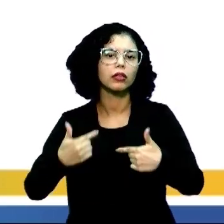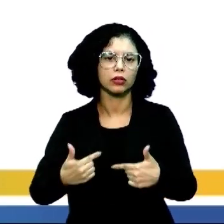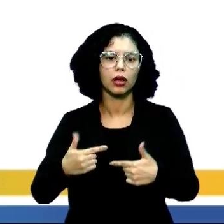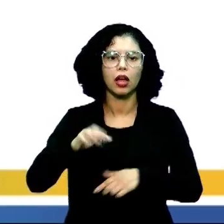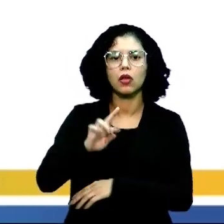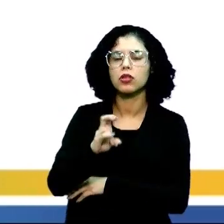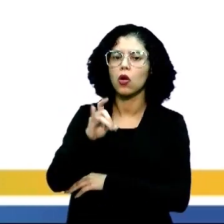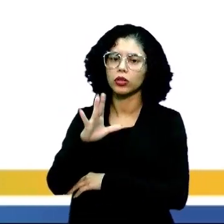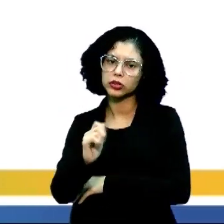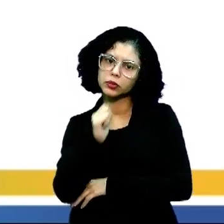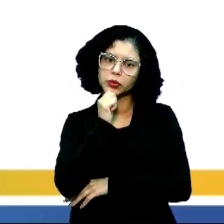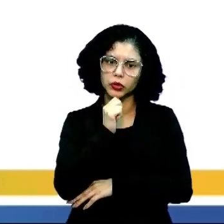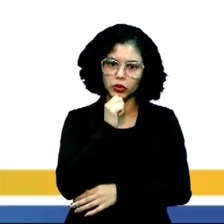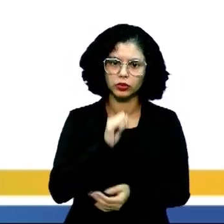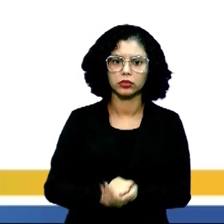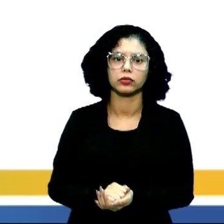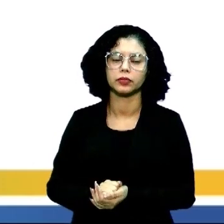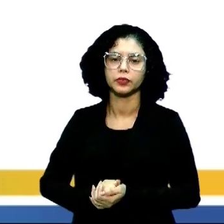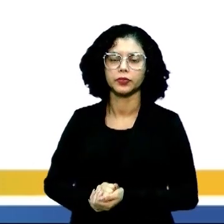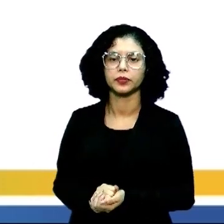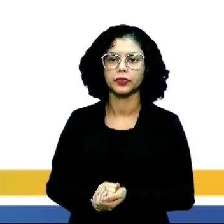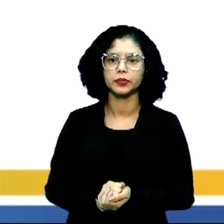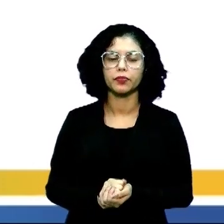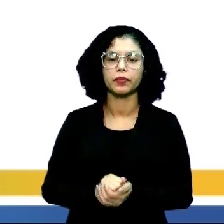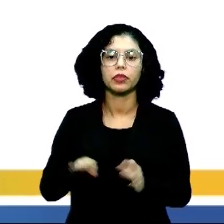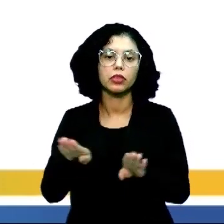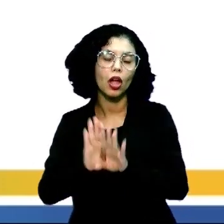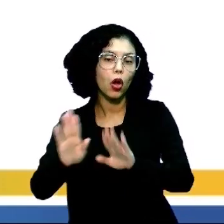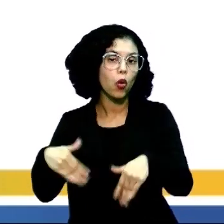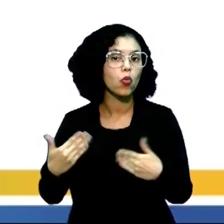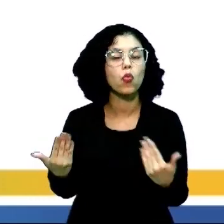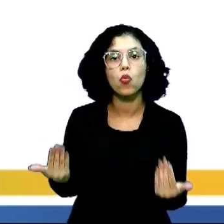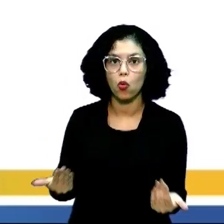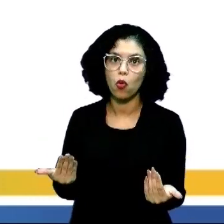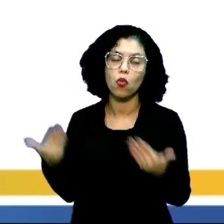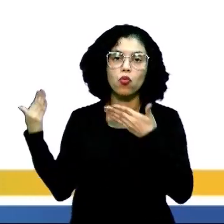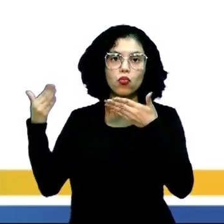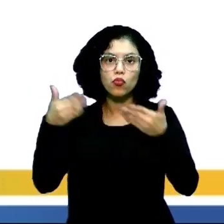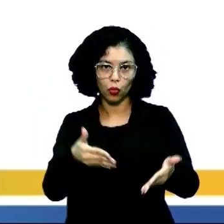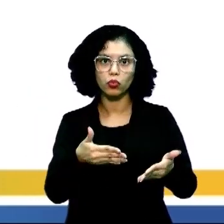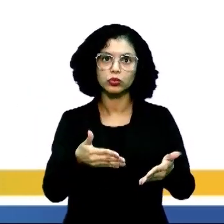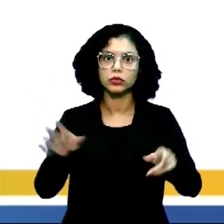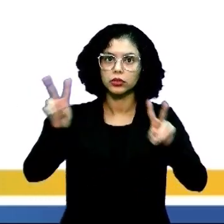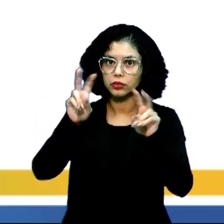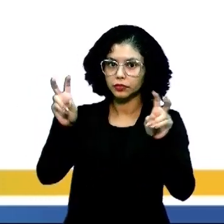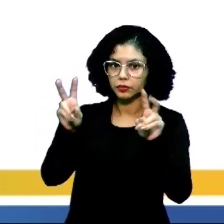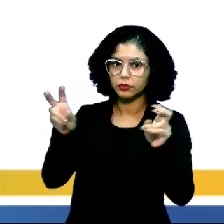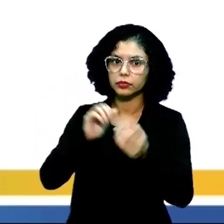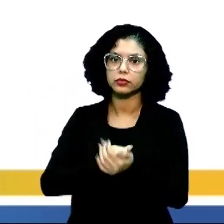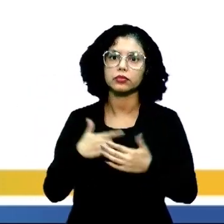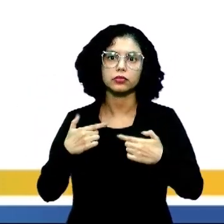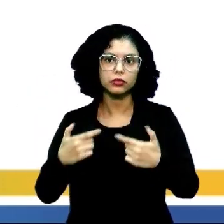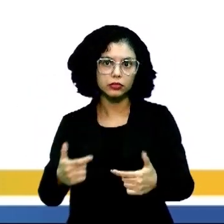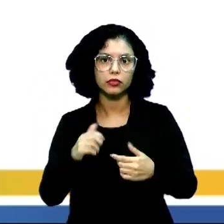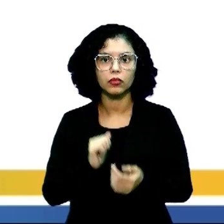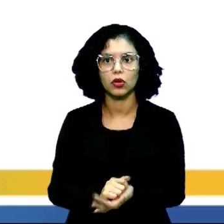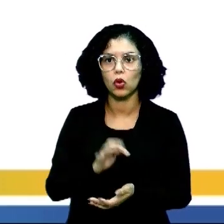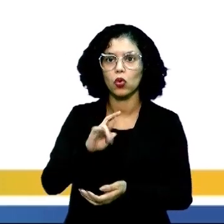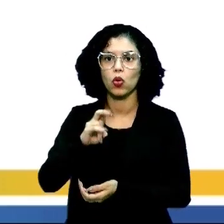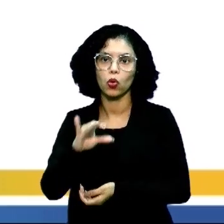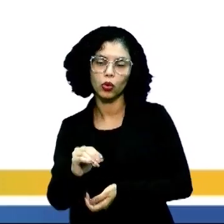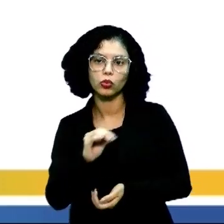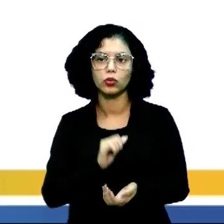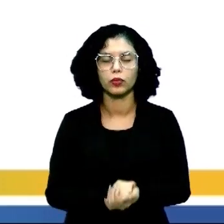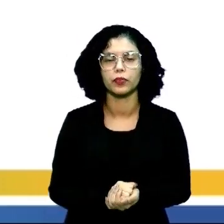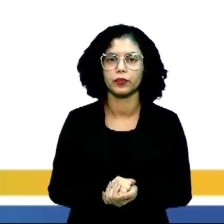Guerra ao Terror ou Guerra ao Terrorismo. Qual era, gente, o objetivo da guerra contra o